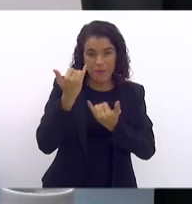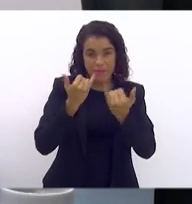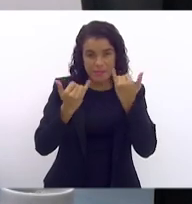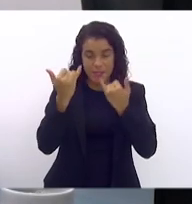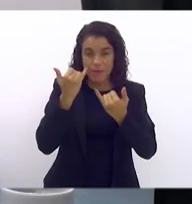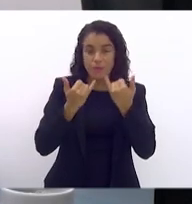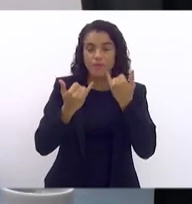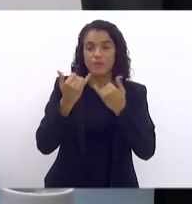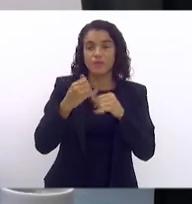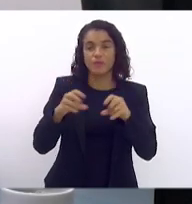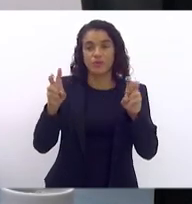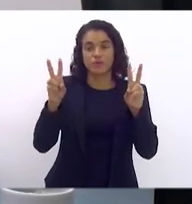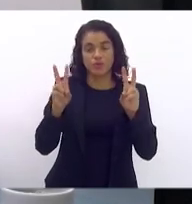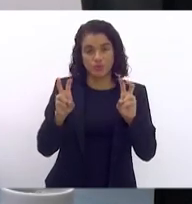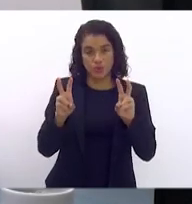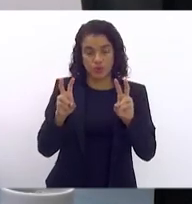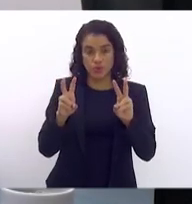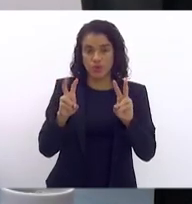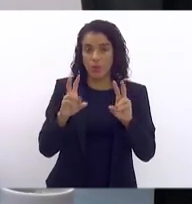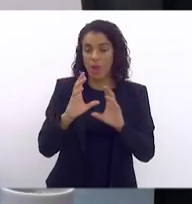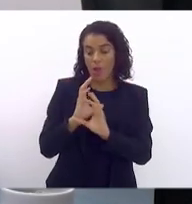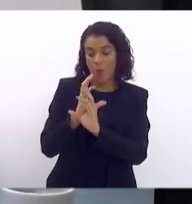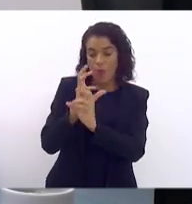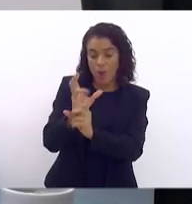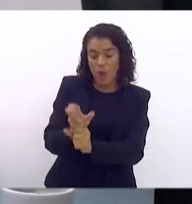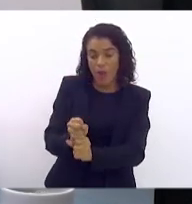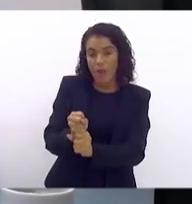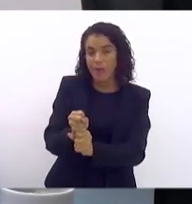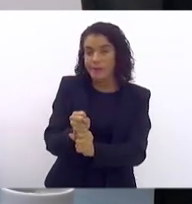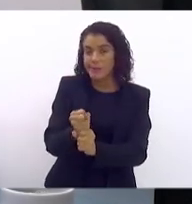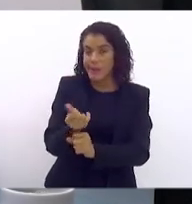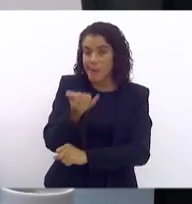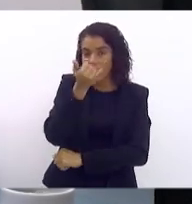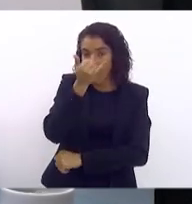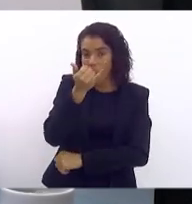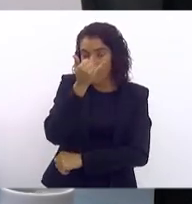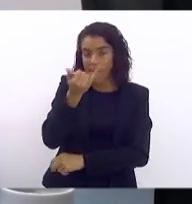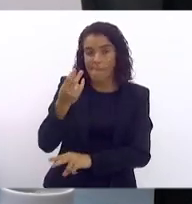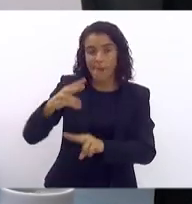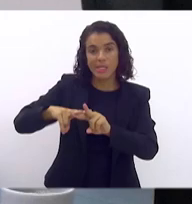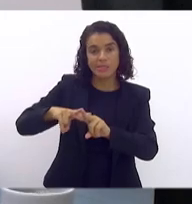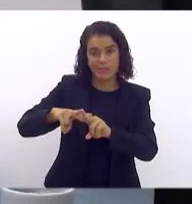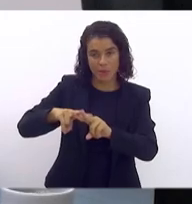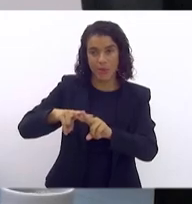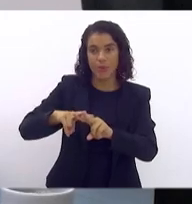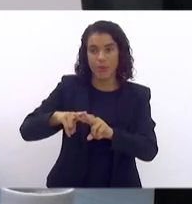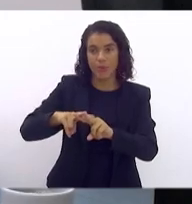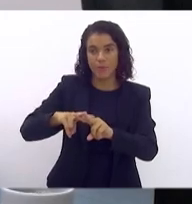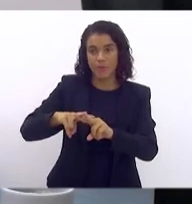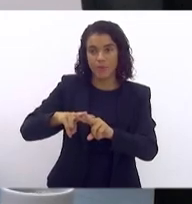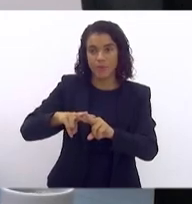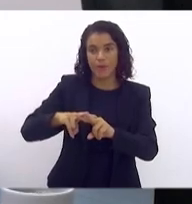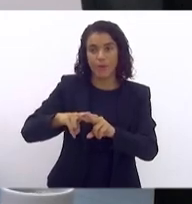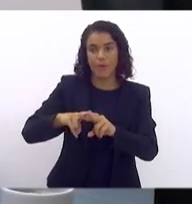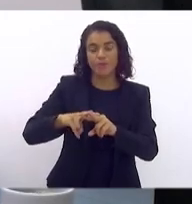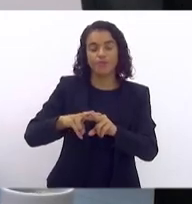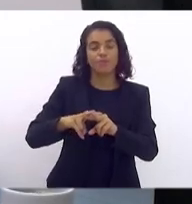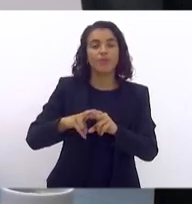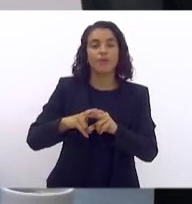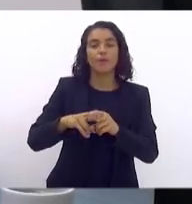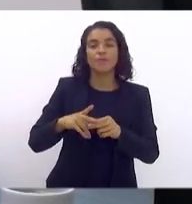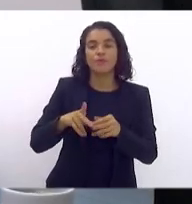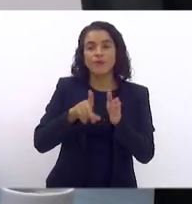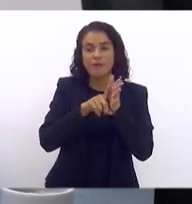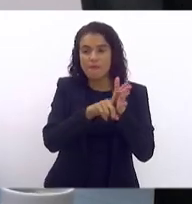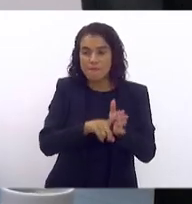a ao número de equívocos dentro das dentro dos processos